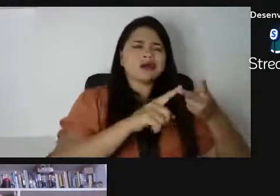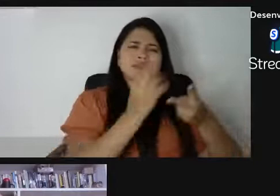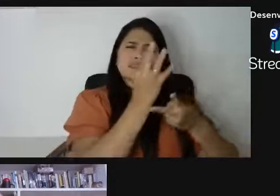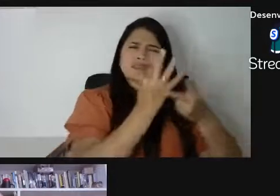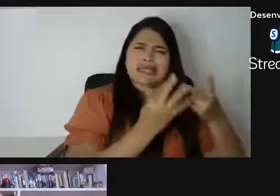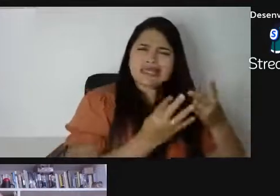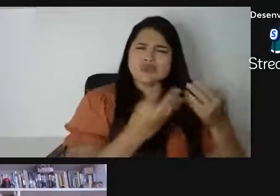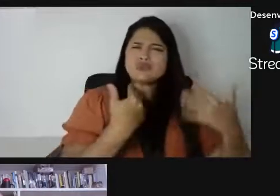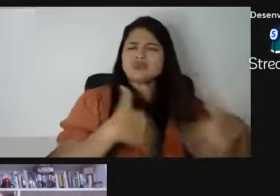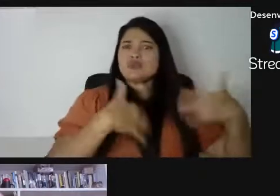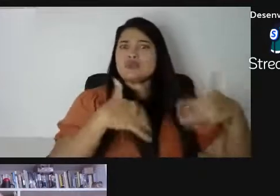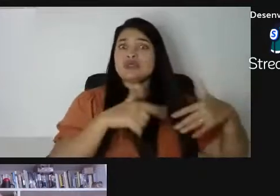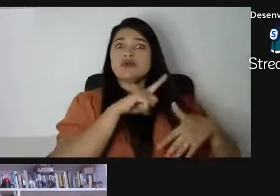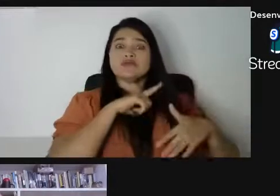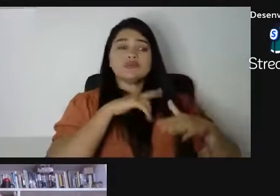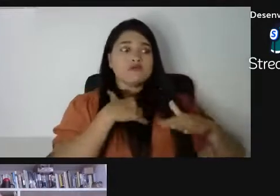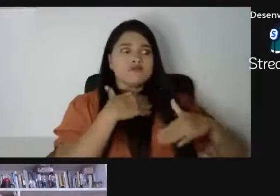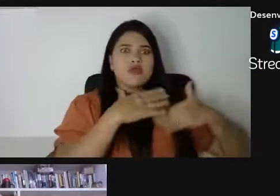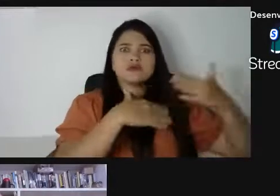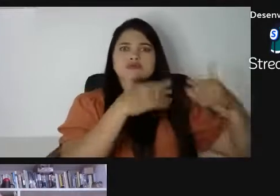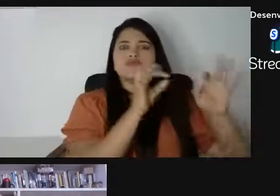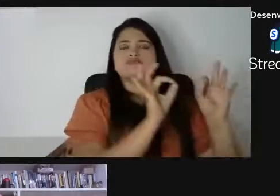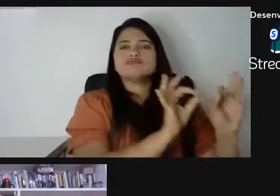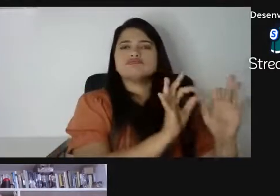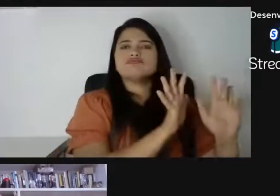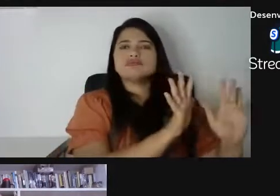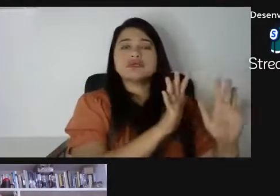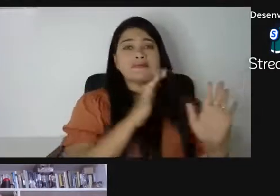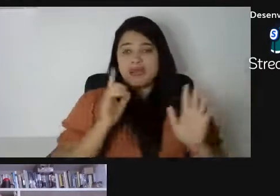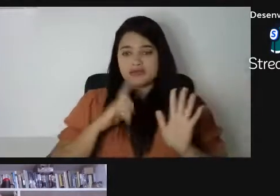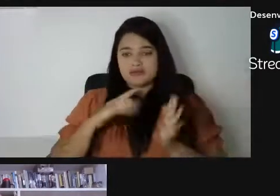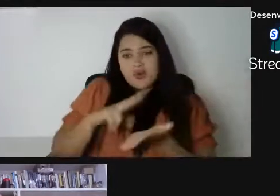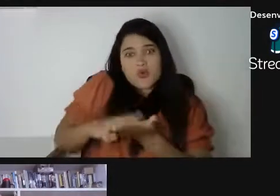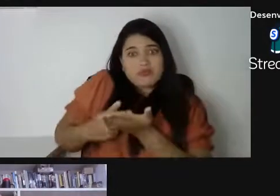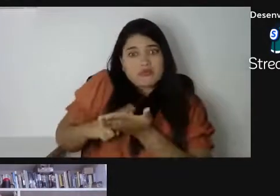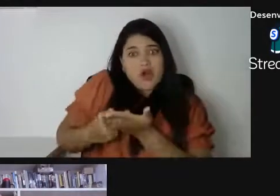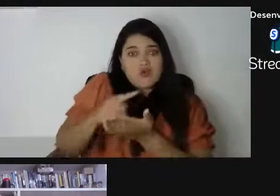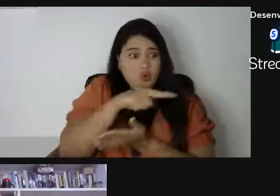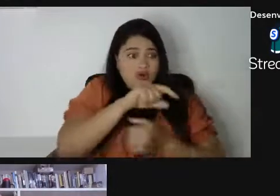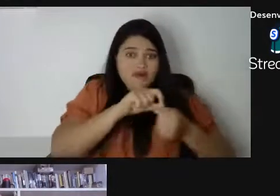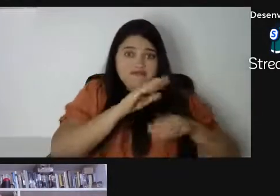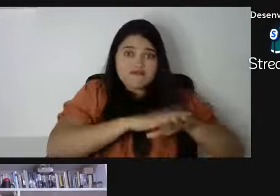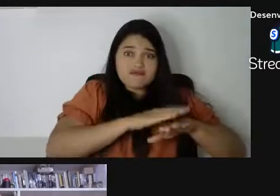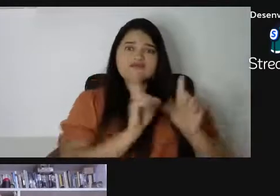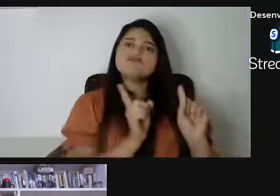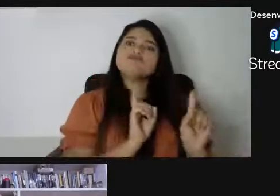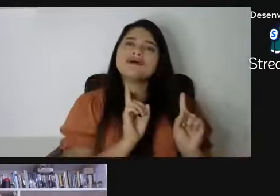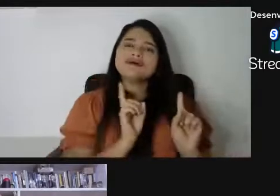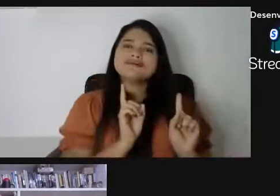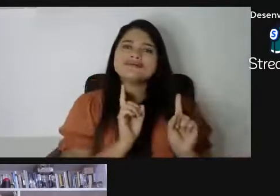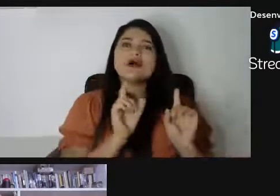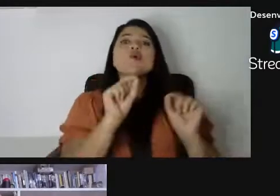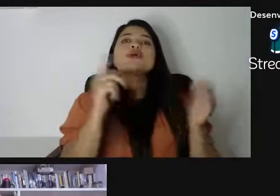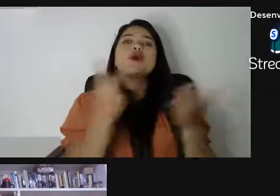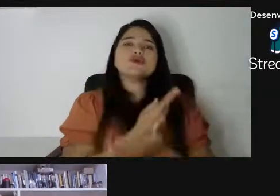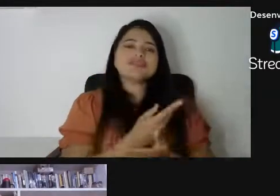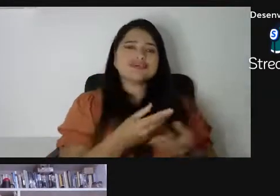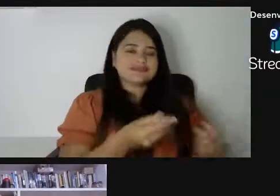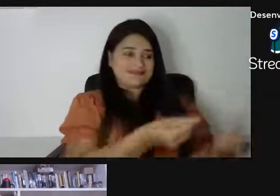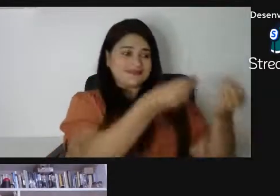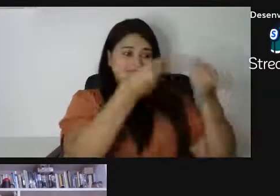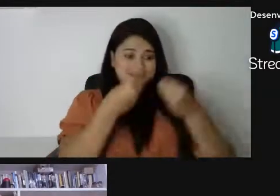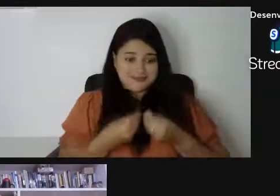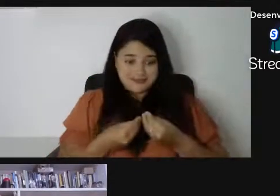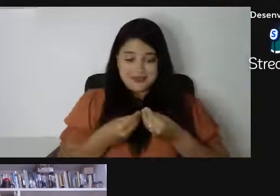um processo que o tradutor não é quem faz. Chega para o tradutor um vídeo, material